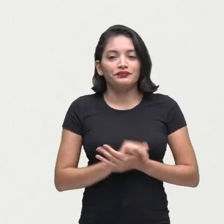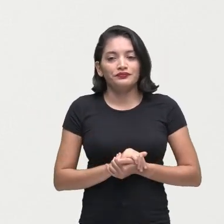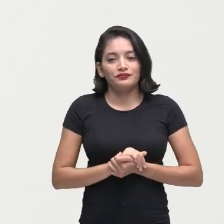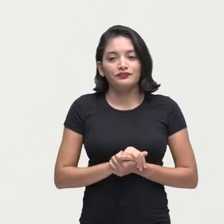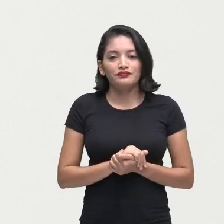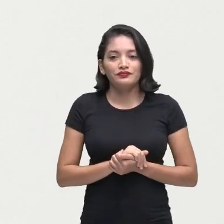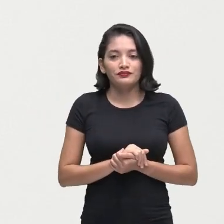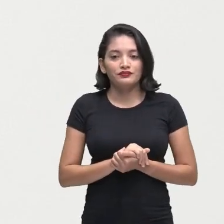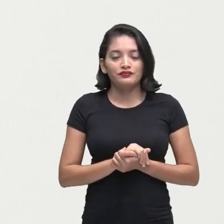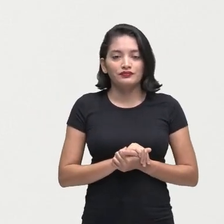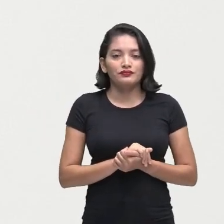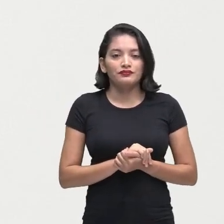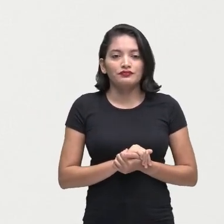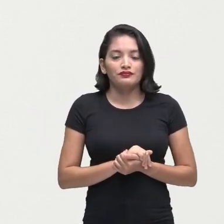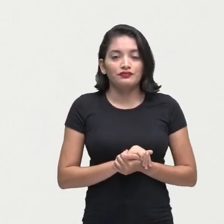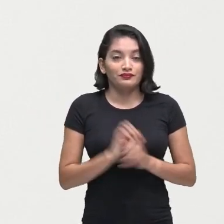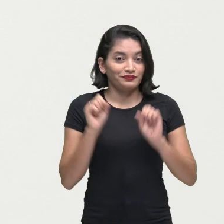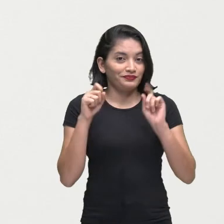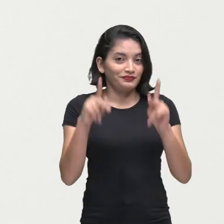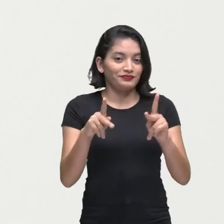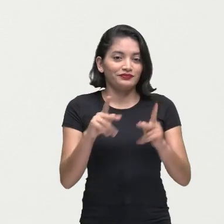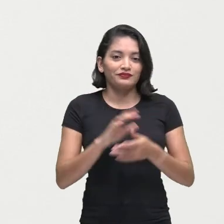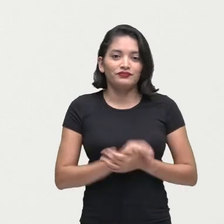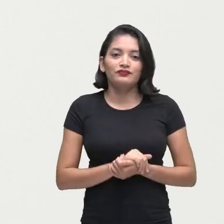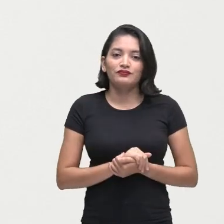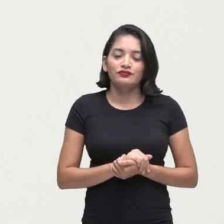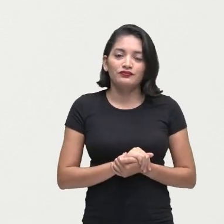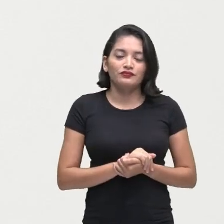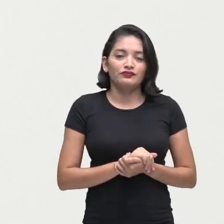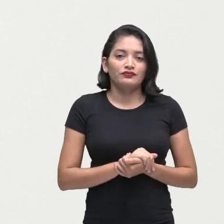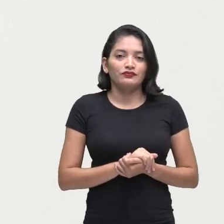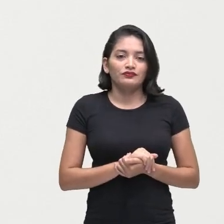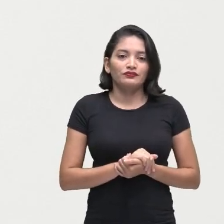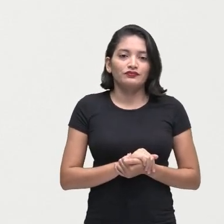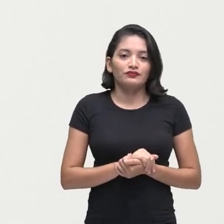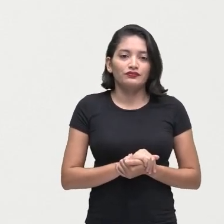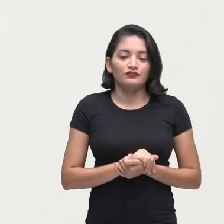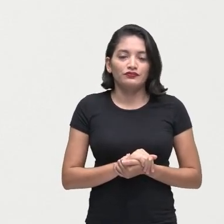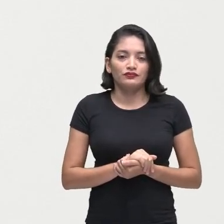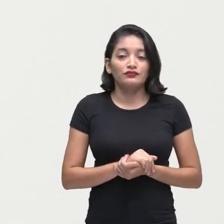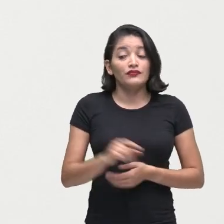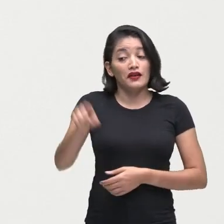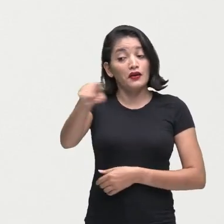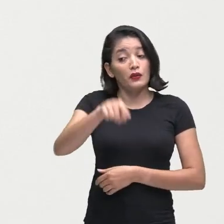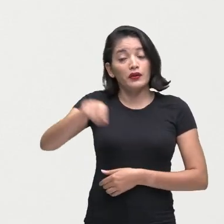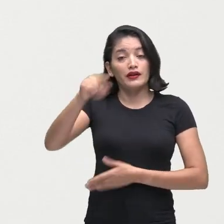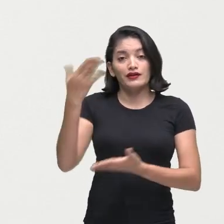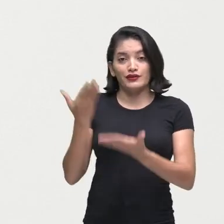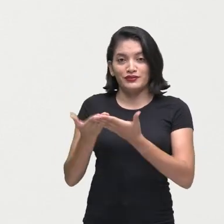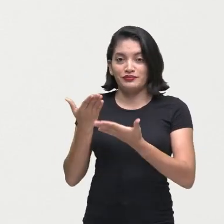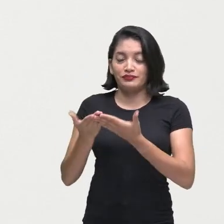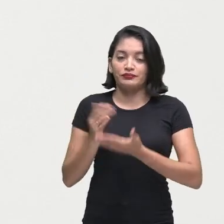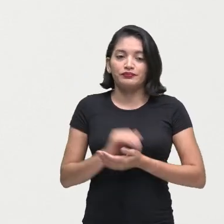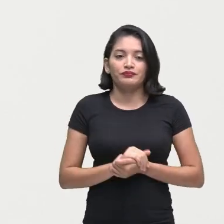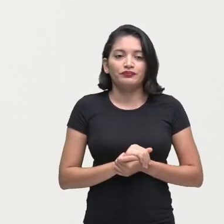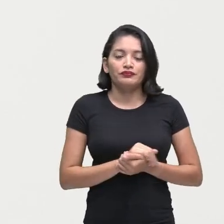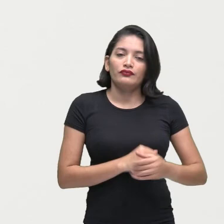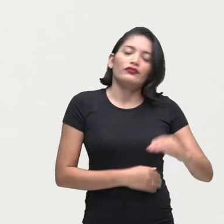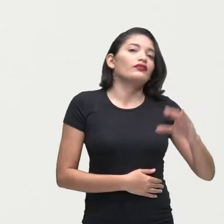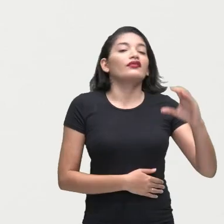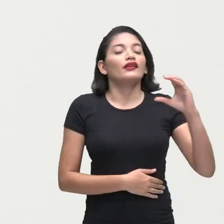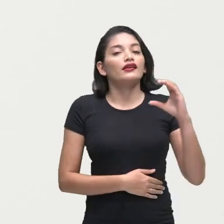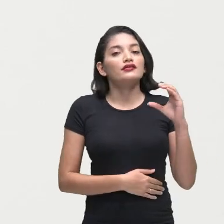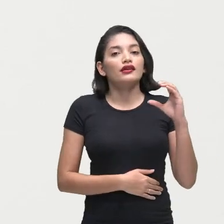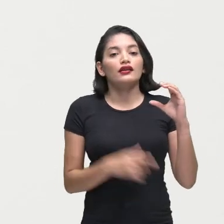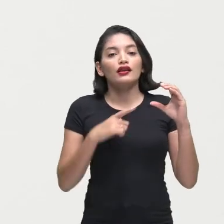Os estudantes tudo bem mor eles são eles são os filmes na aula assim